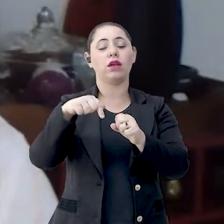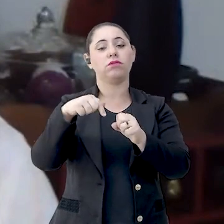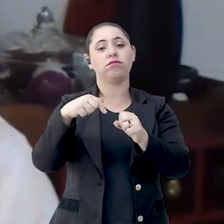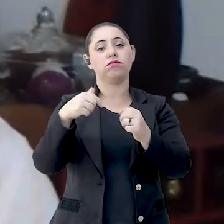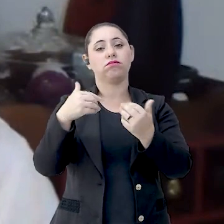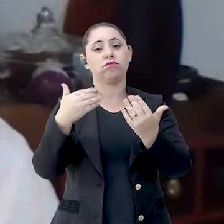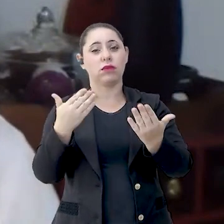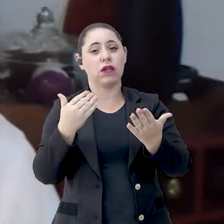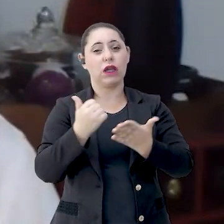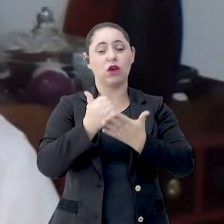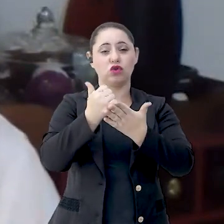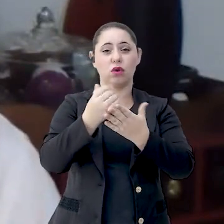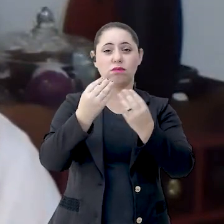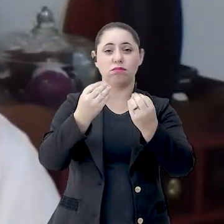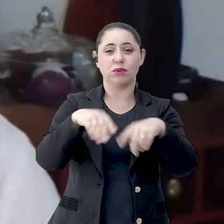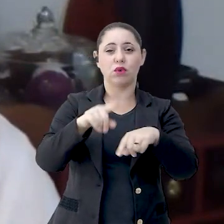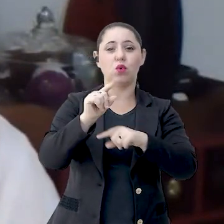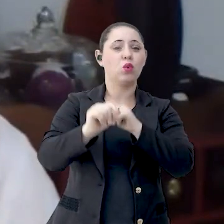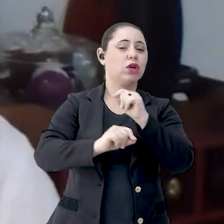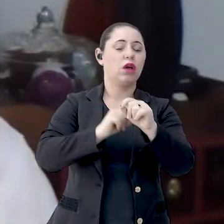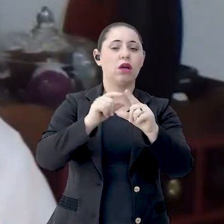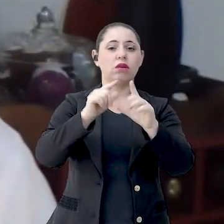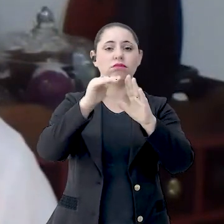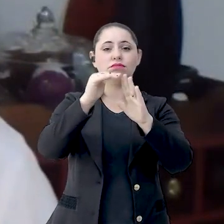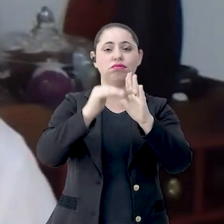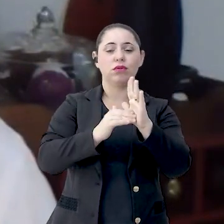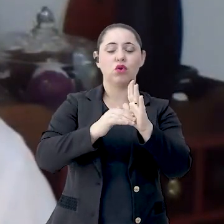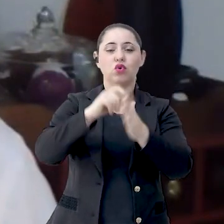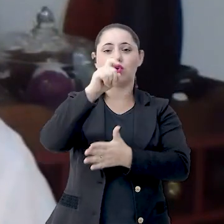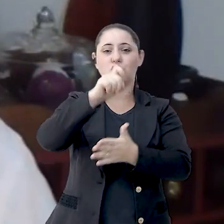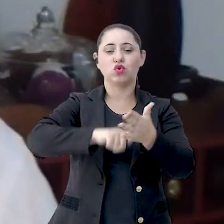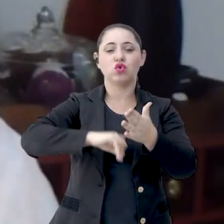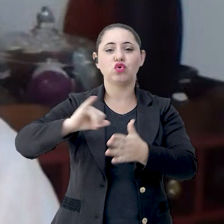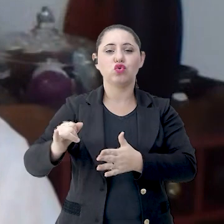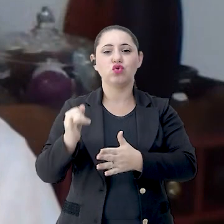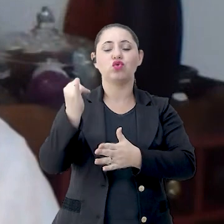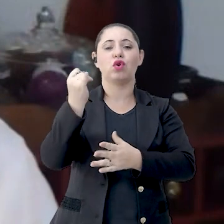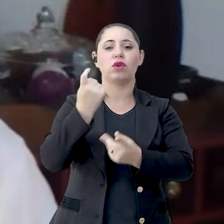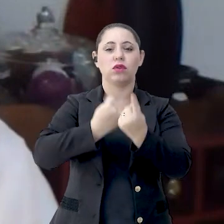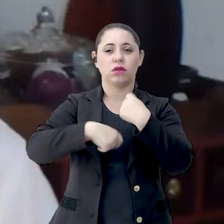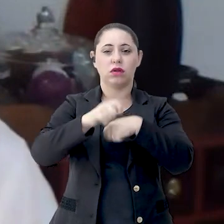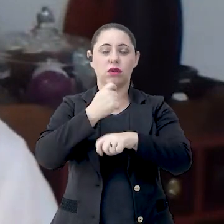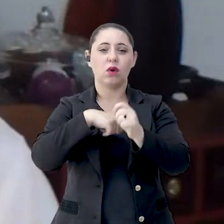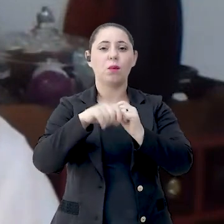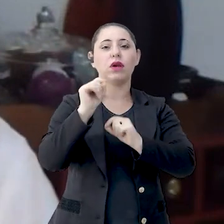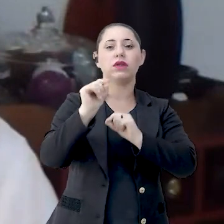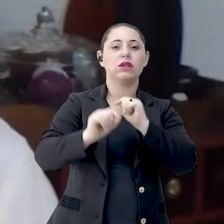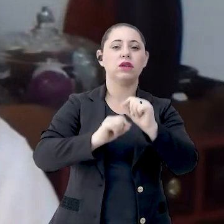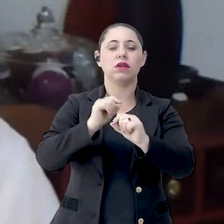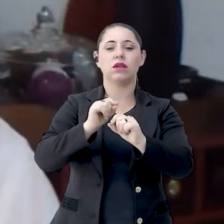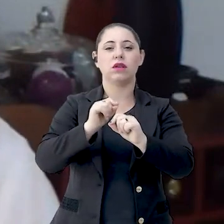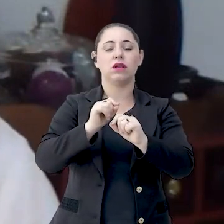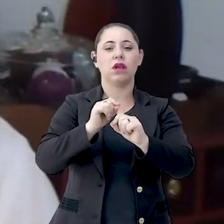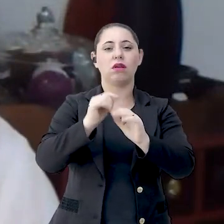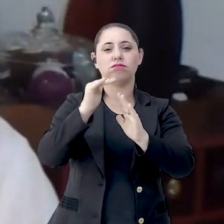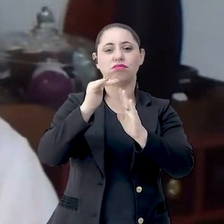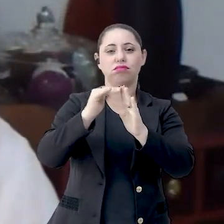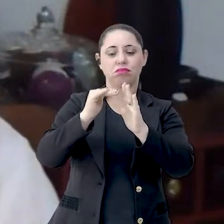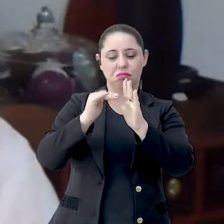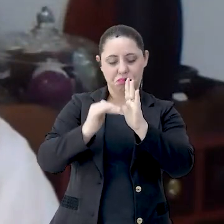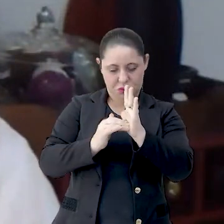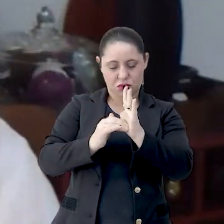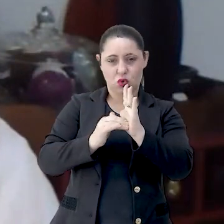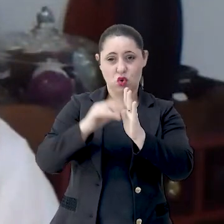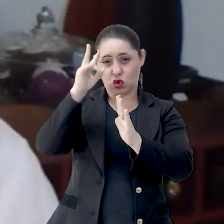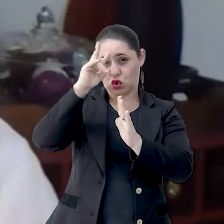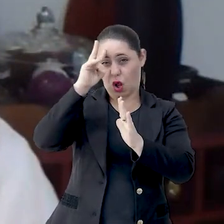que nos ajudou foi sem dúvida a redução da taxa básica de juros da economia, que ficou dentro do patamar